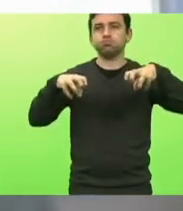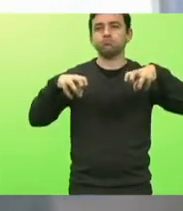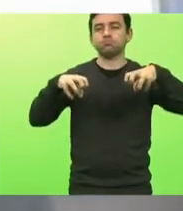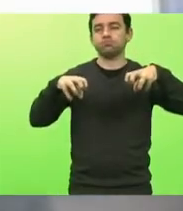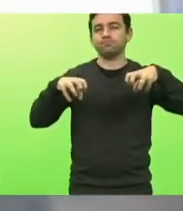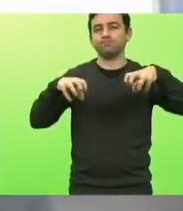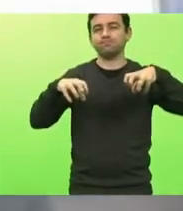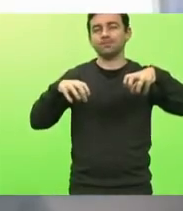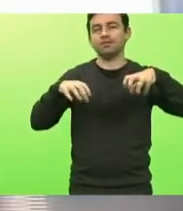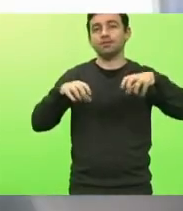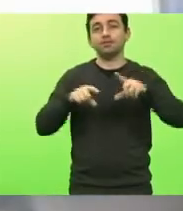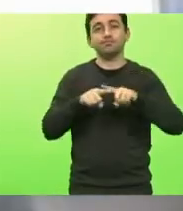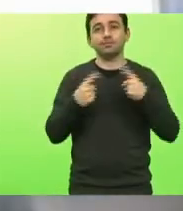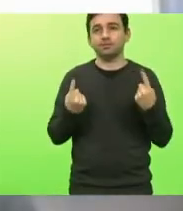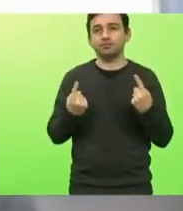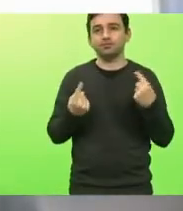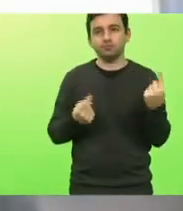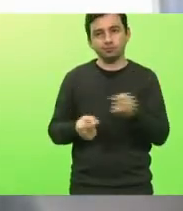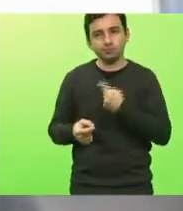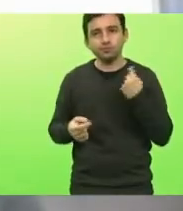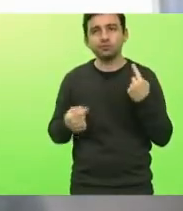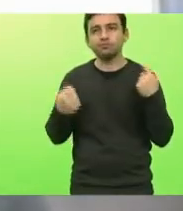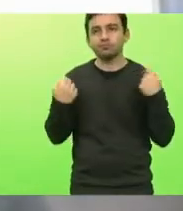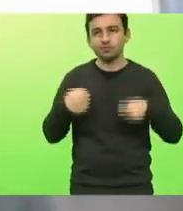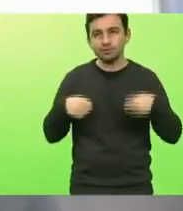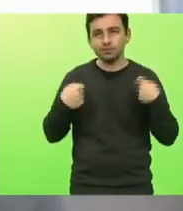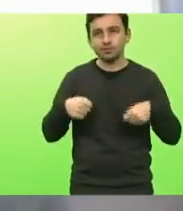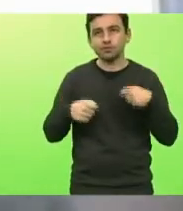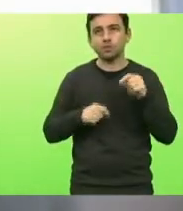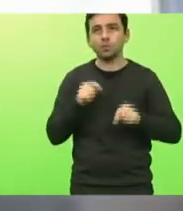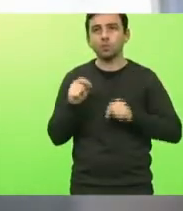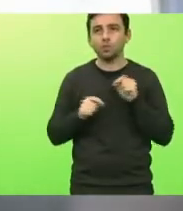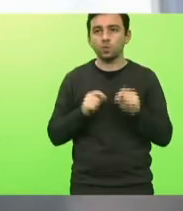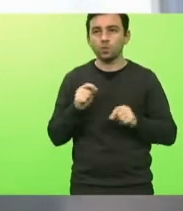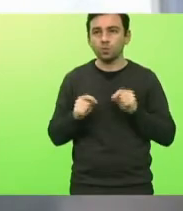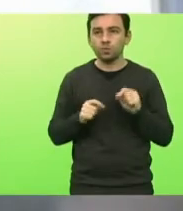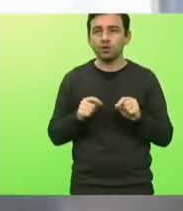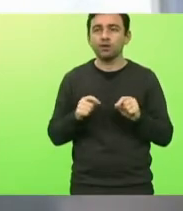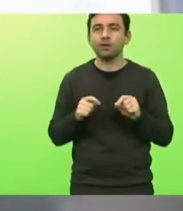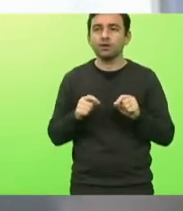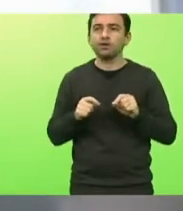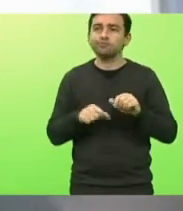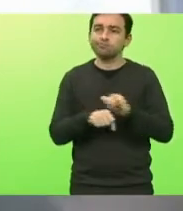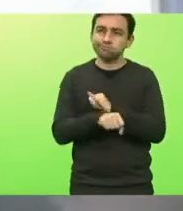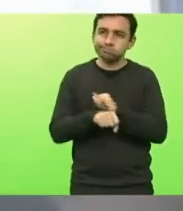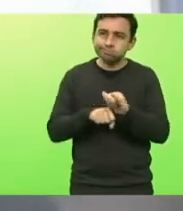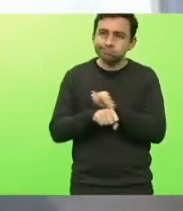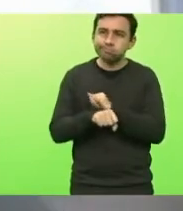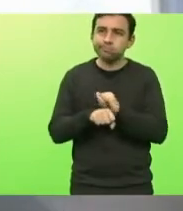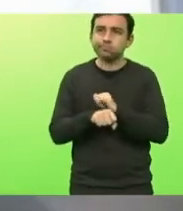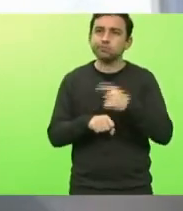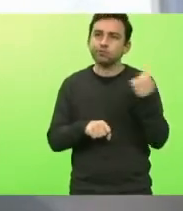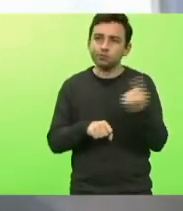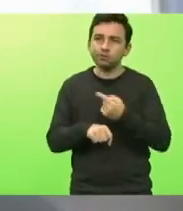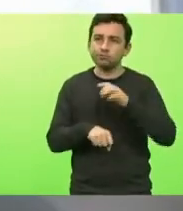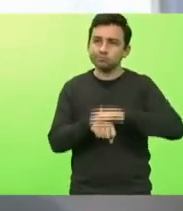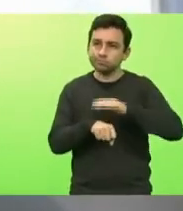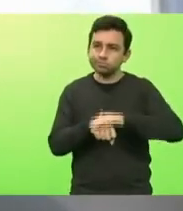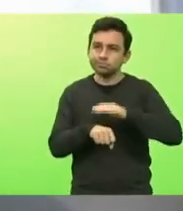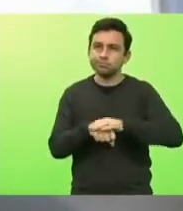Precisamos refletir medidas para que nós possamos agir sobre